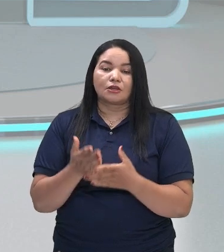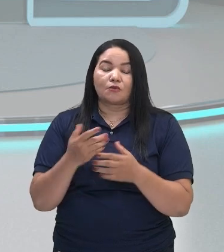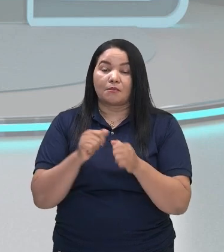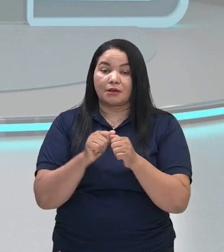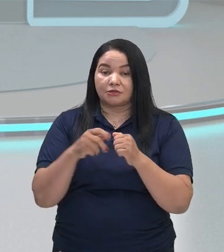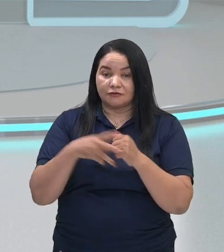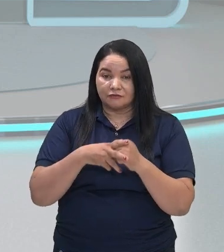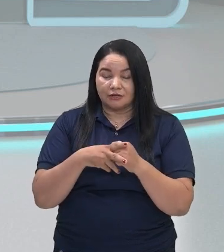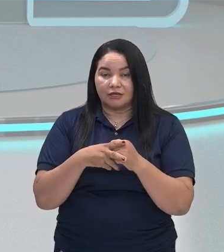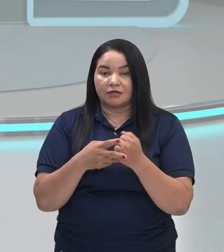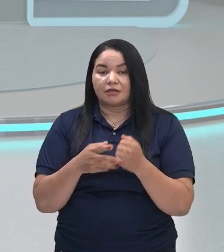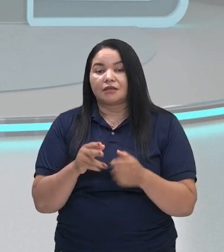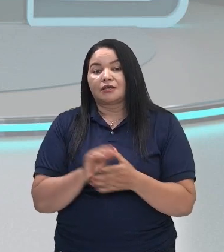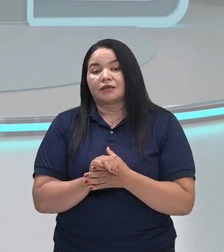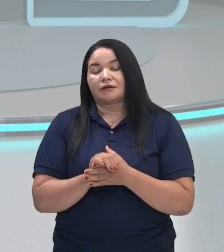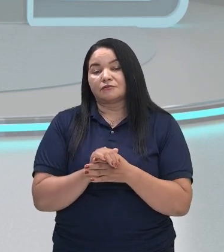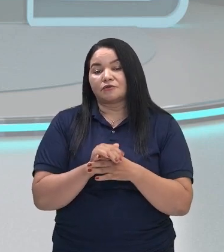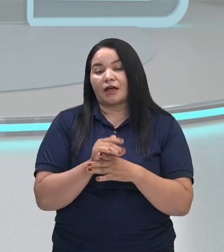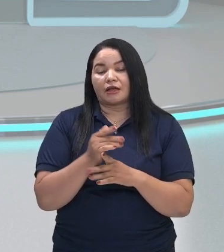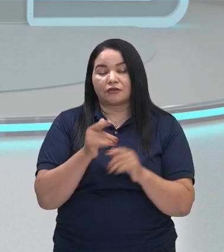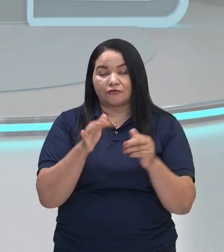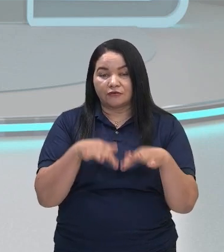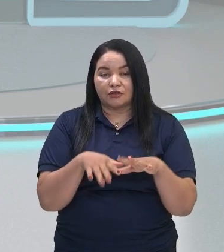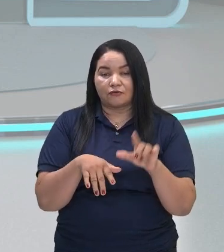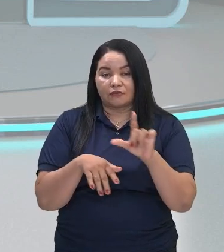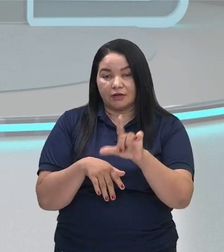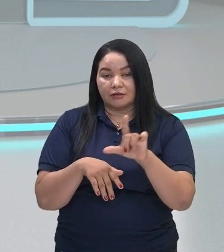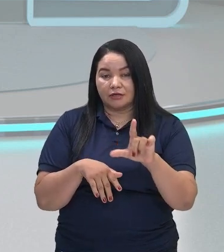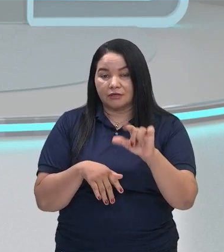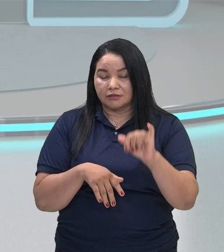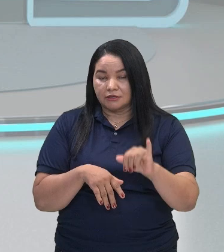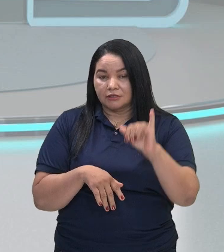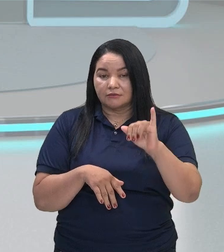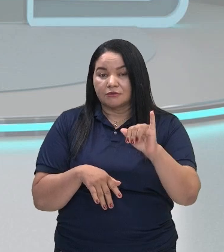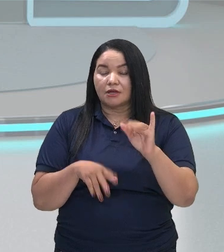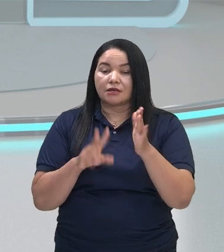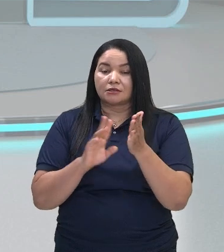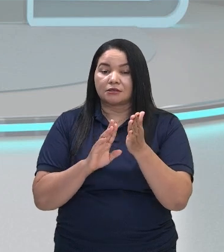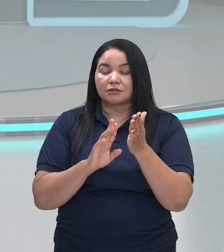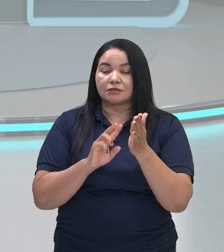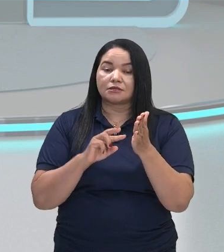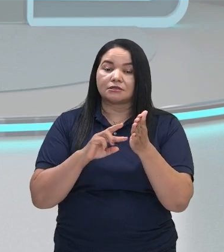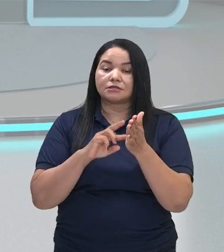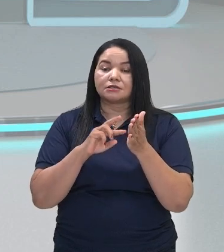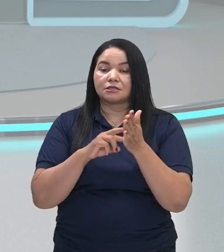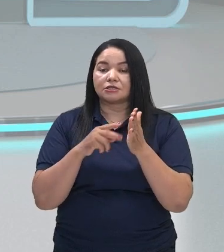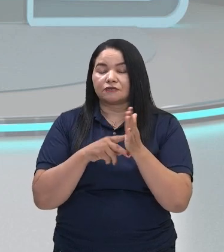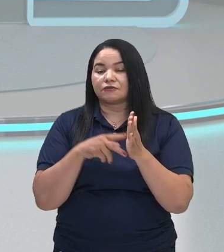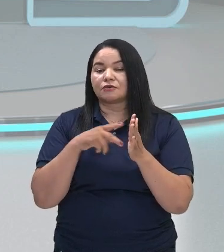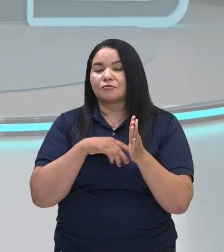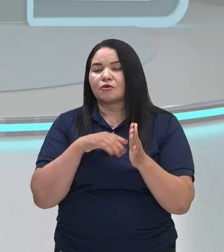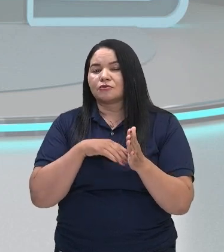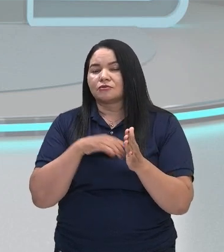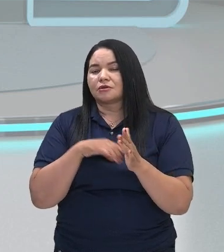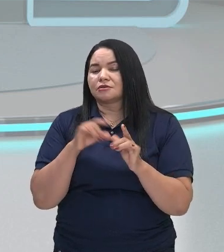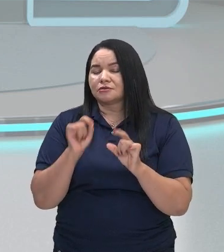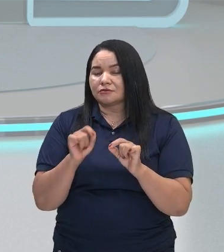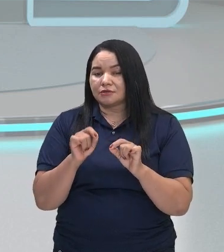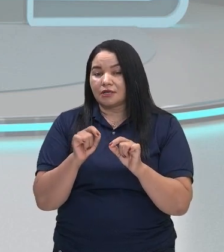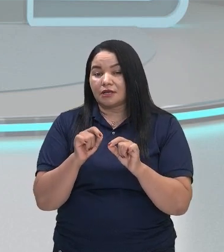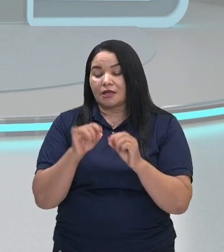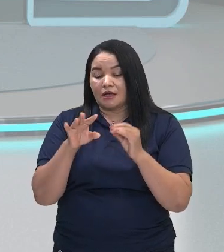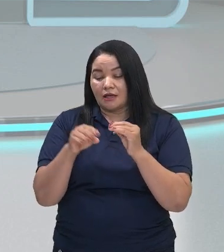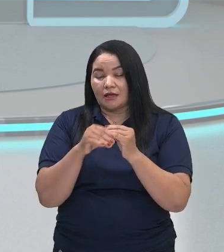terminação LY, tá? Ele vai ter sua tradução em mente na língua portuguesa. Na mais das vezes, na maioria dos